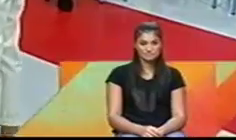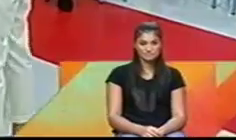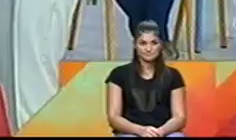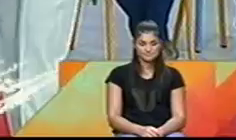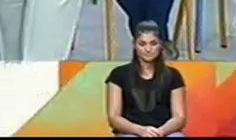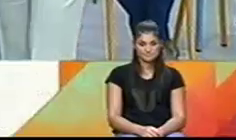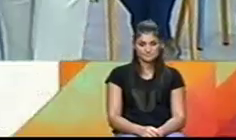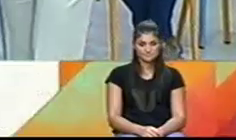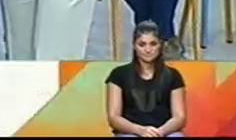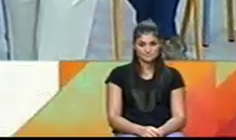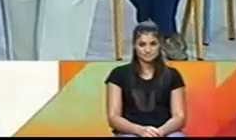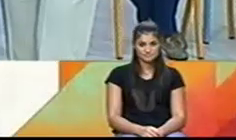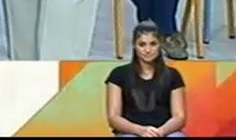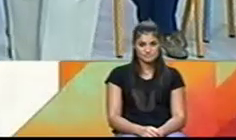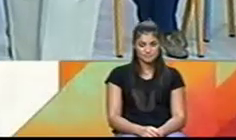Tá?